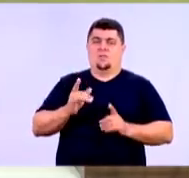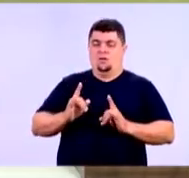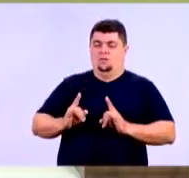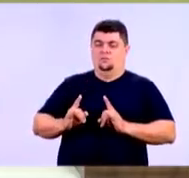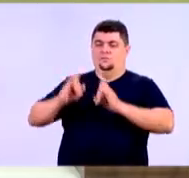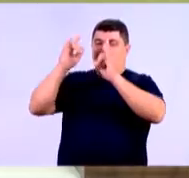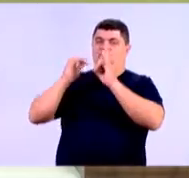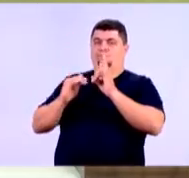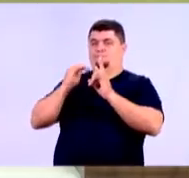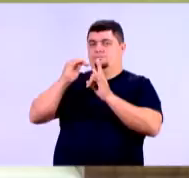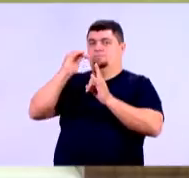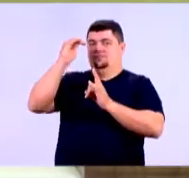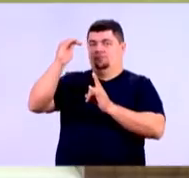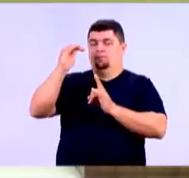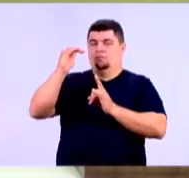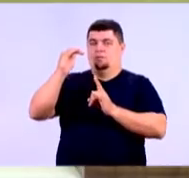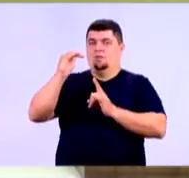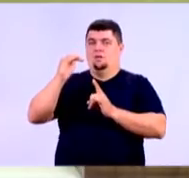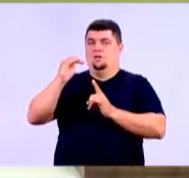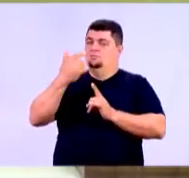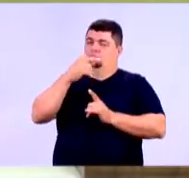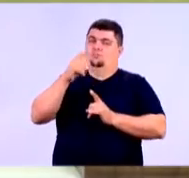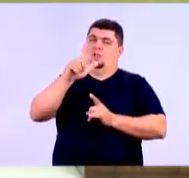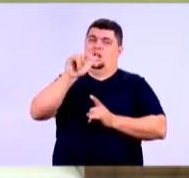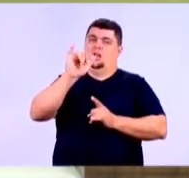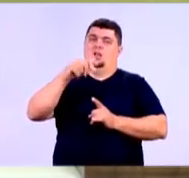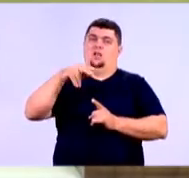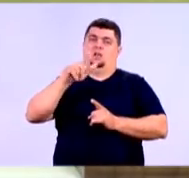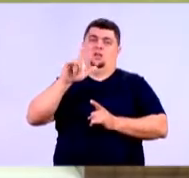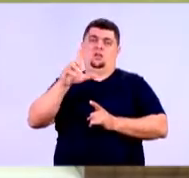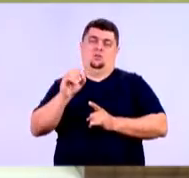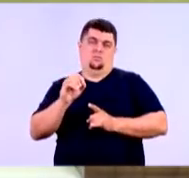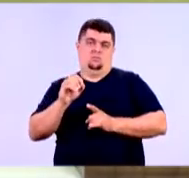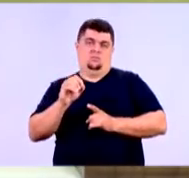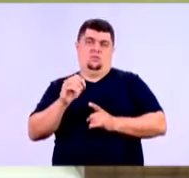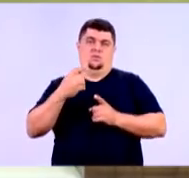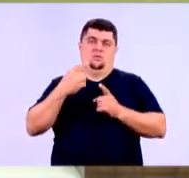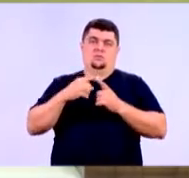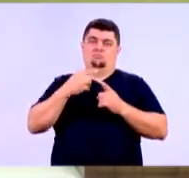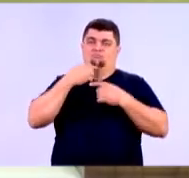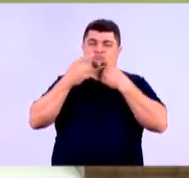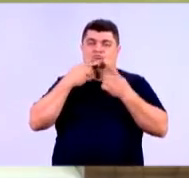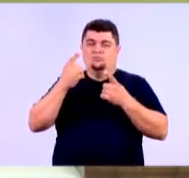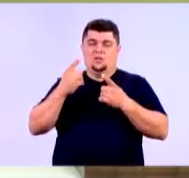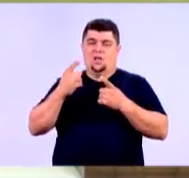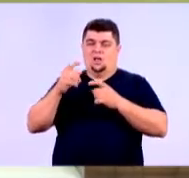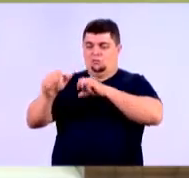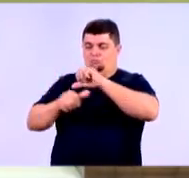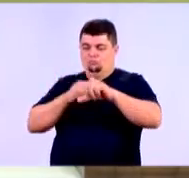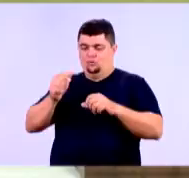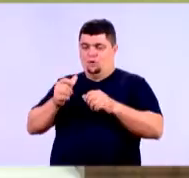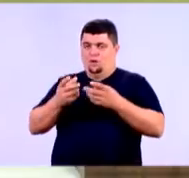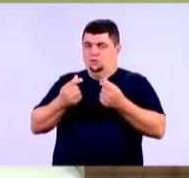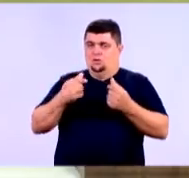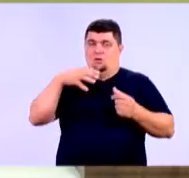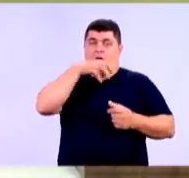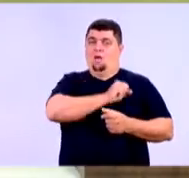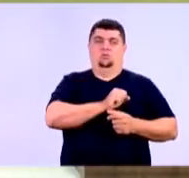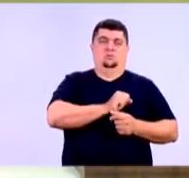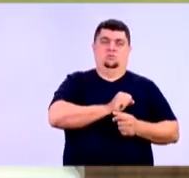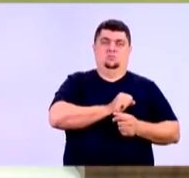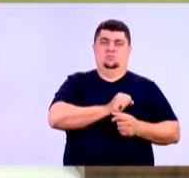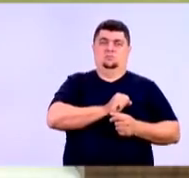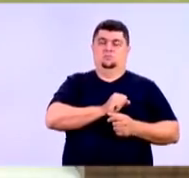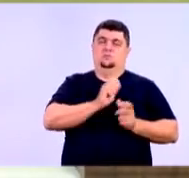apartamento, né, a sua moradia, por exemplo, é um bem pouco líquido, porque você não consegue transformá-lo em dinheiro do dia para a noite.